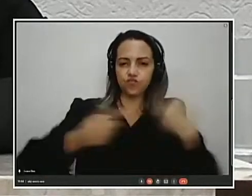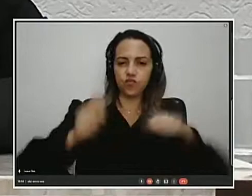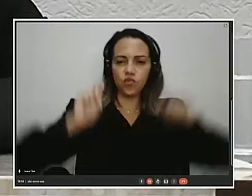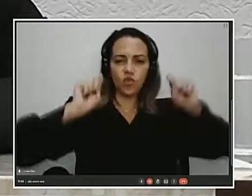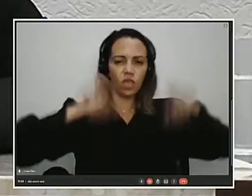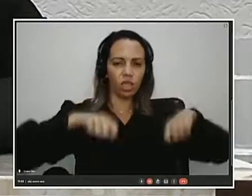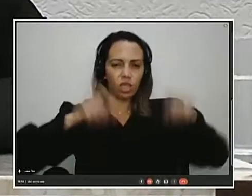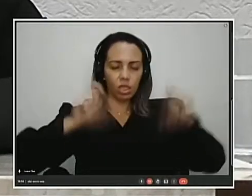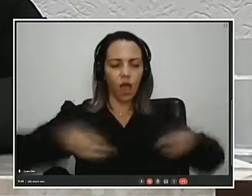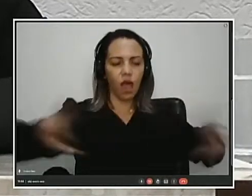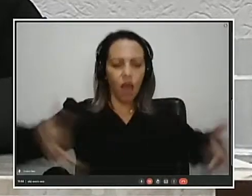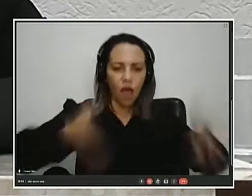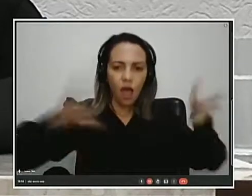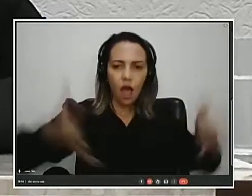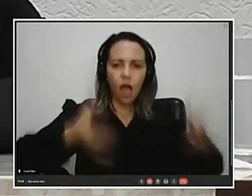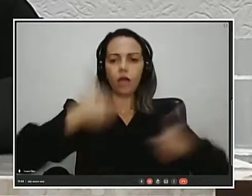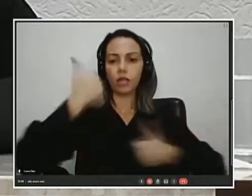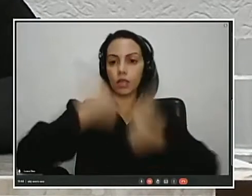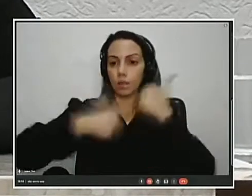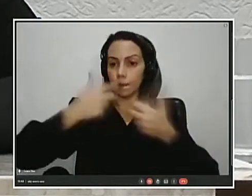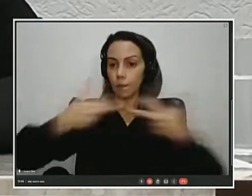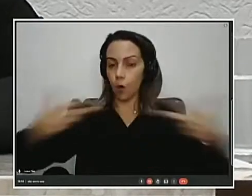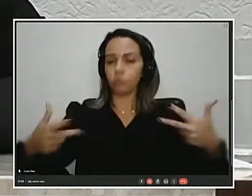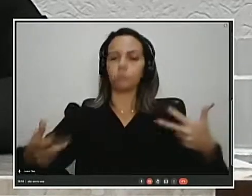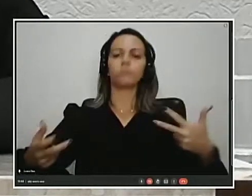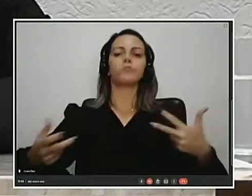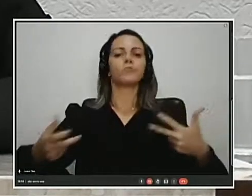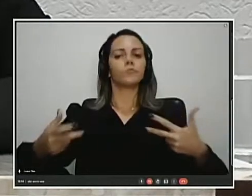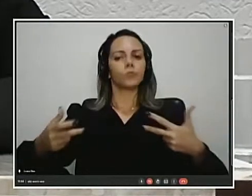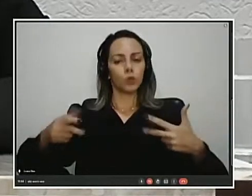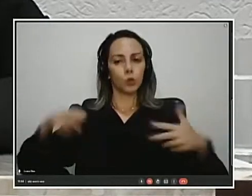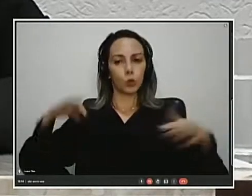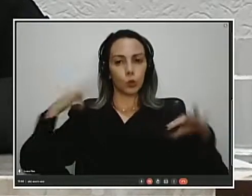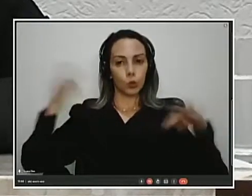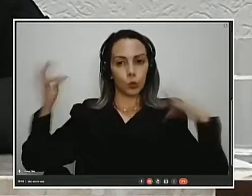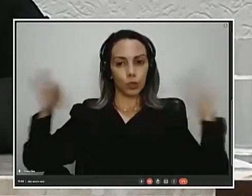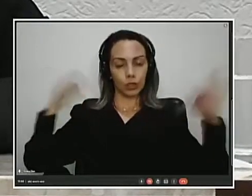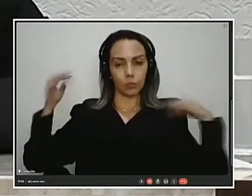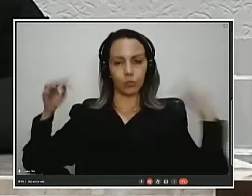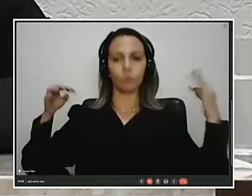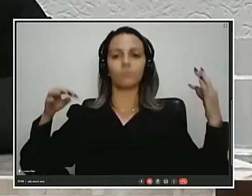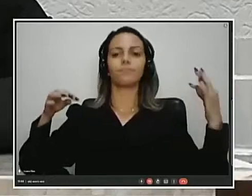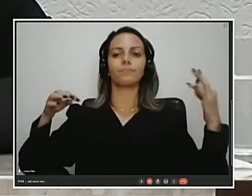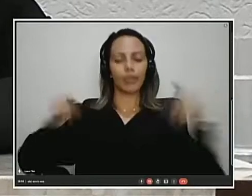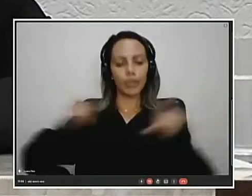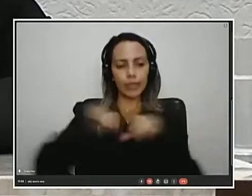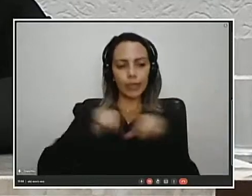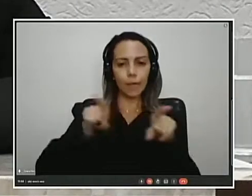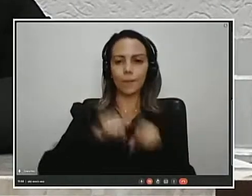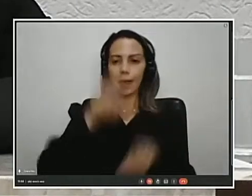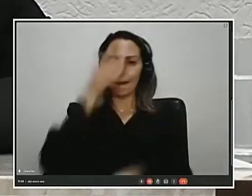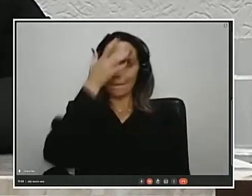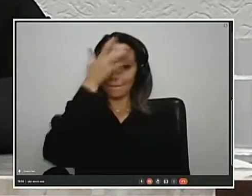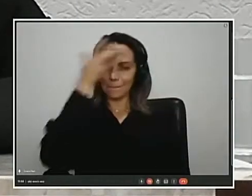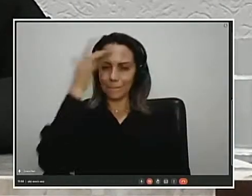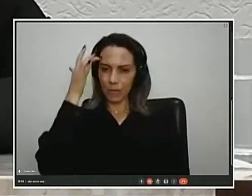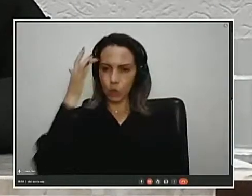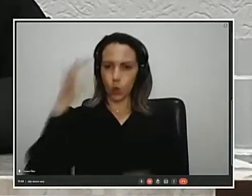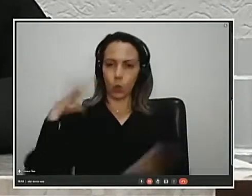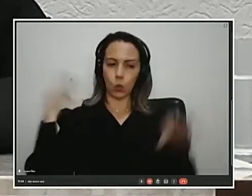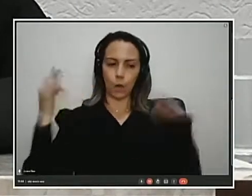o esporte, turismo e a circulação de pessoas nas cidades, trazendo mais renda à